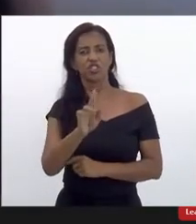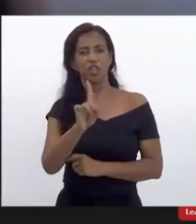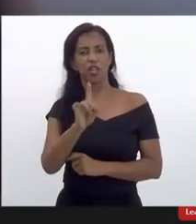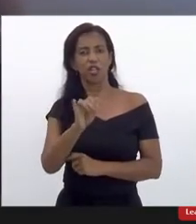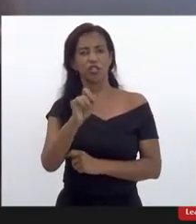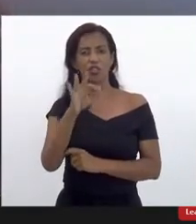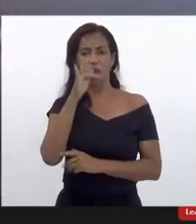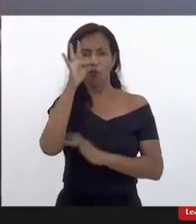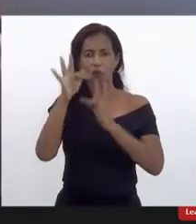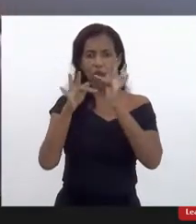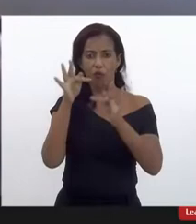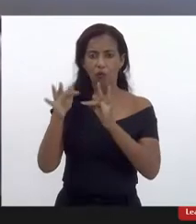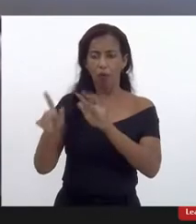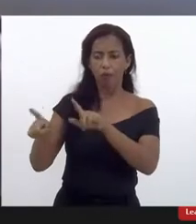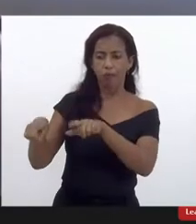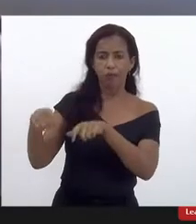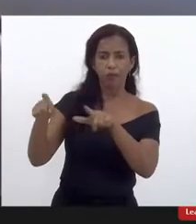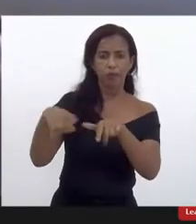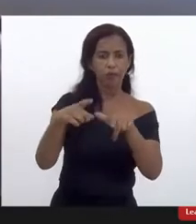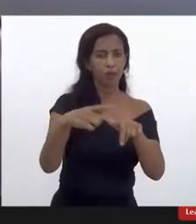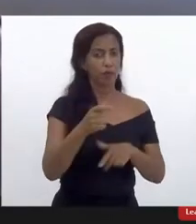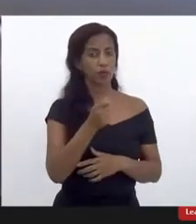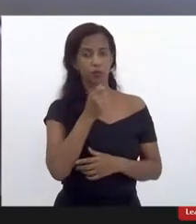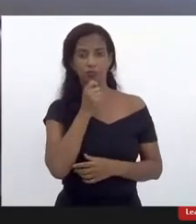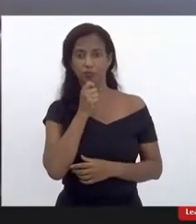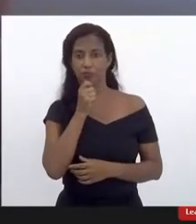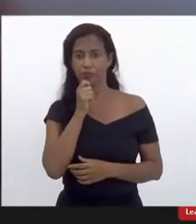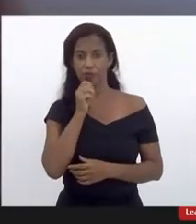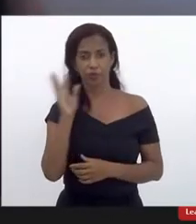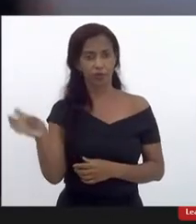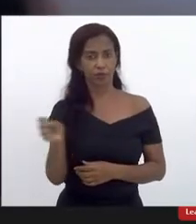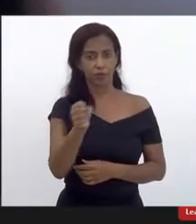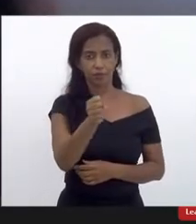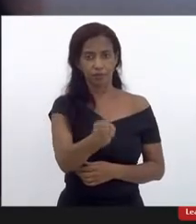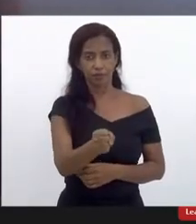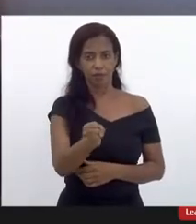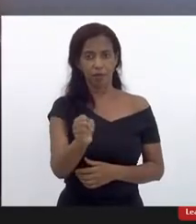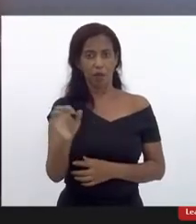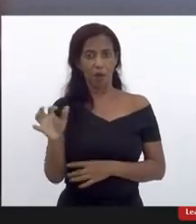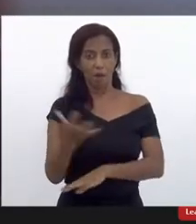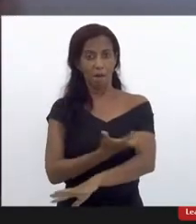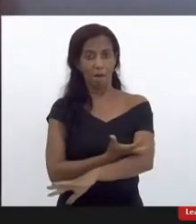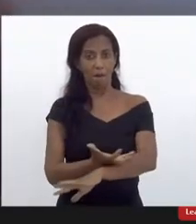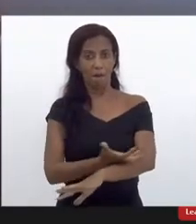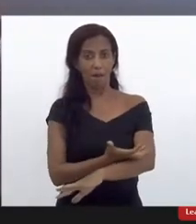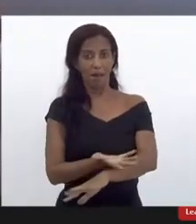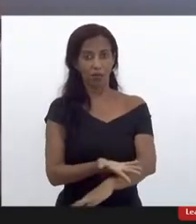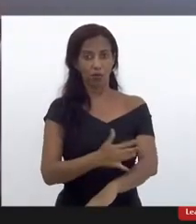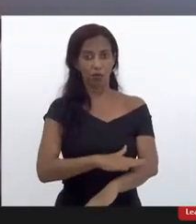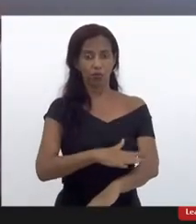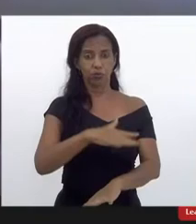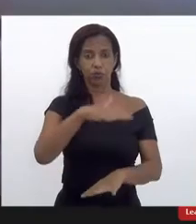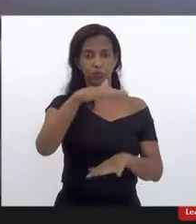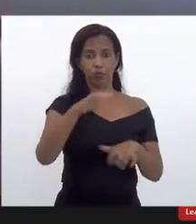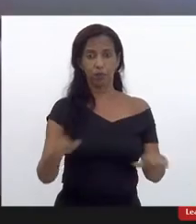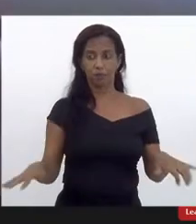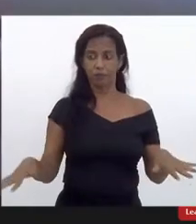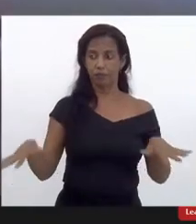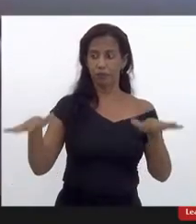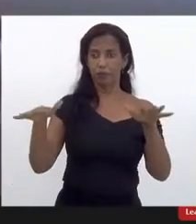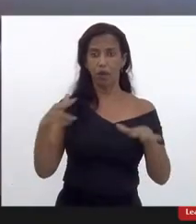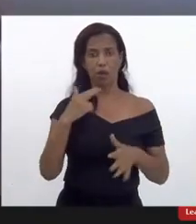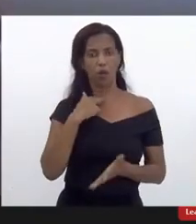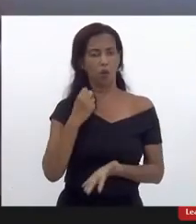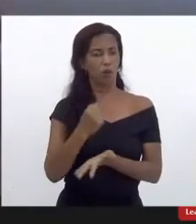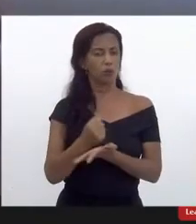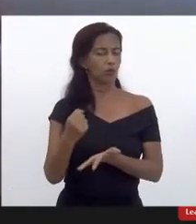ele ainda não foi preenchido, o mato aqui está crescendo e atualmente eu não posso contratar uma